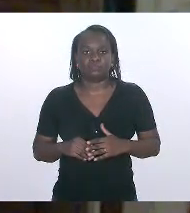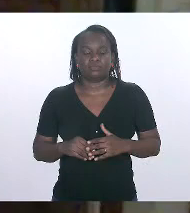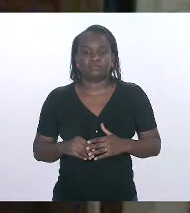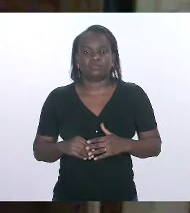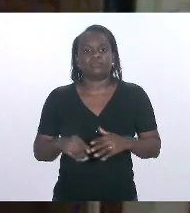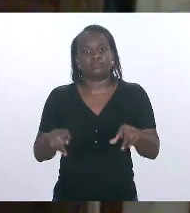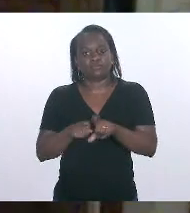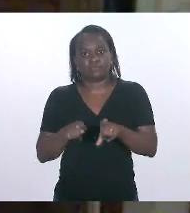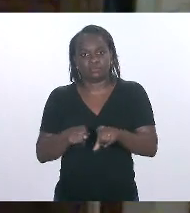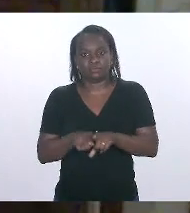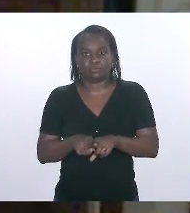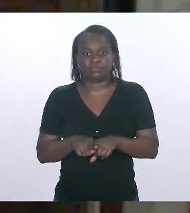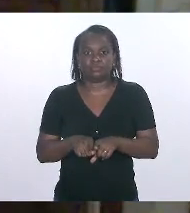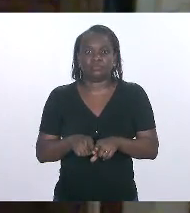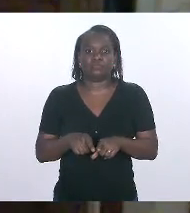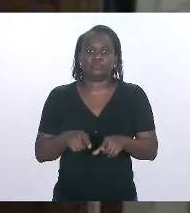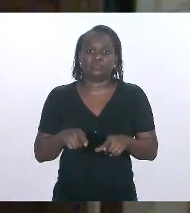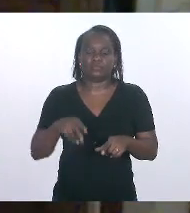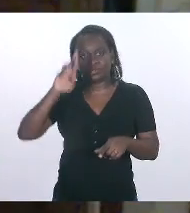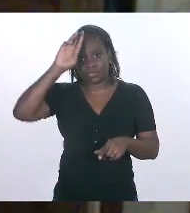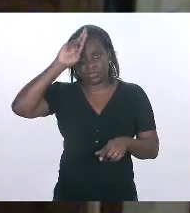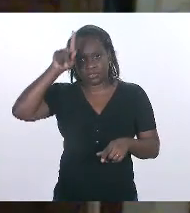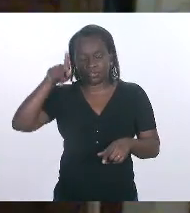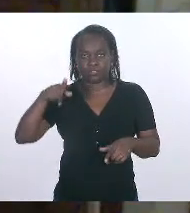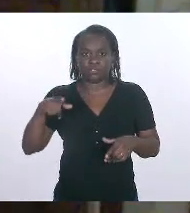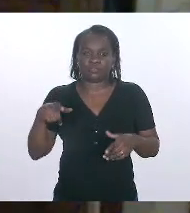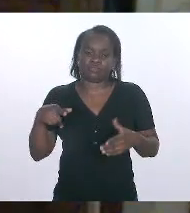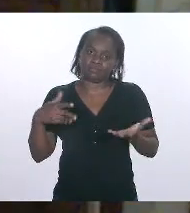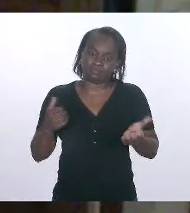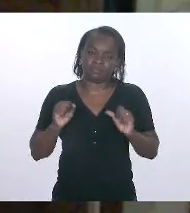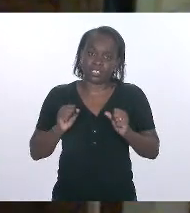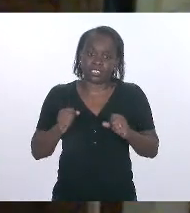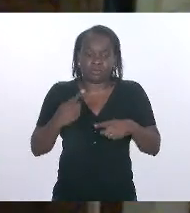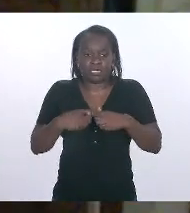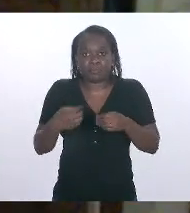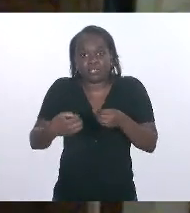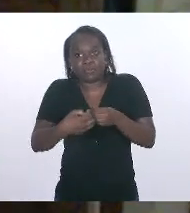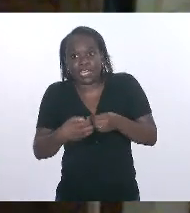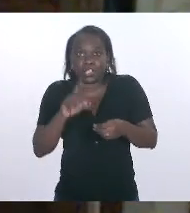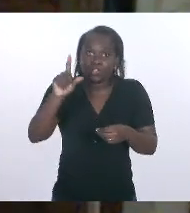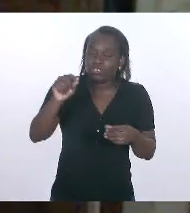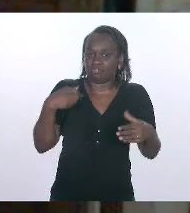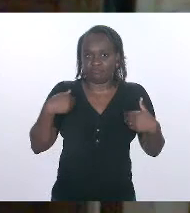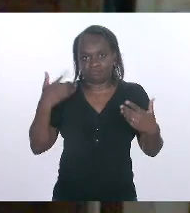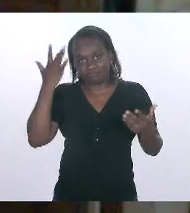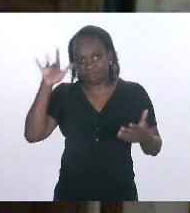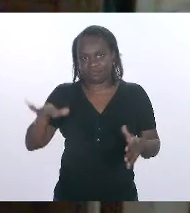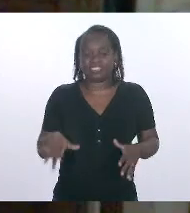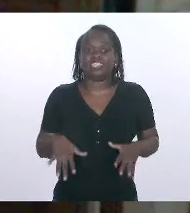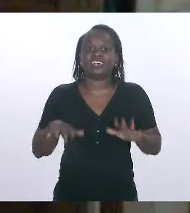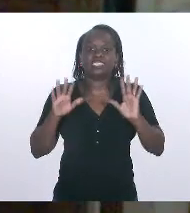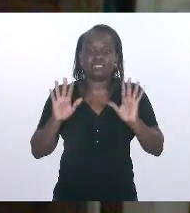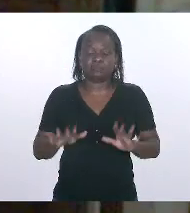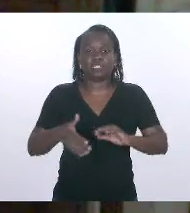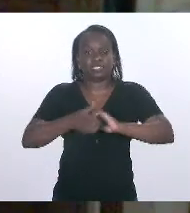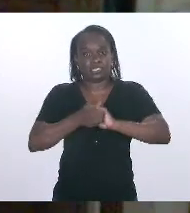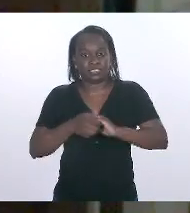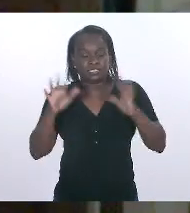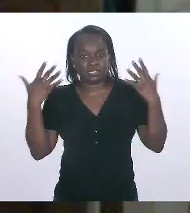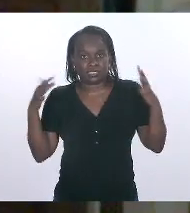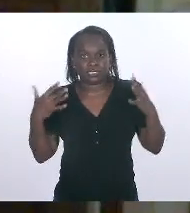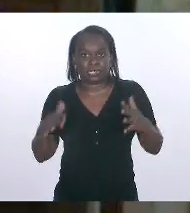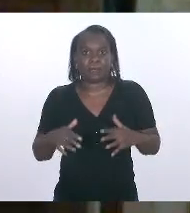e aí posso errar na periferia, né, para o que está mais perto, o que está mais longe, mas